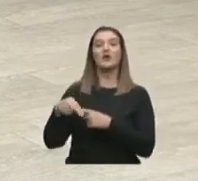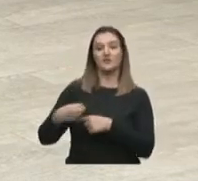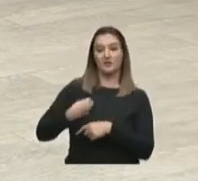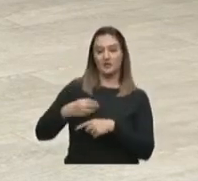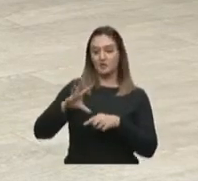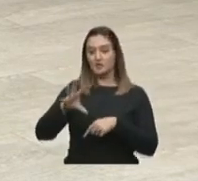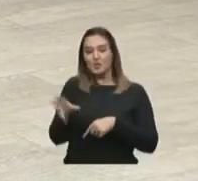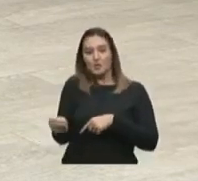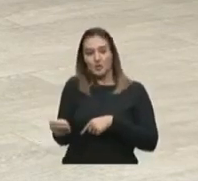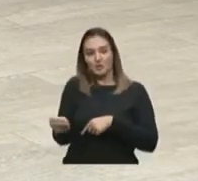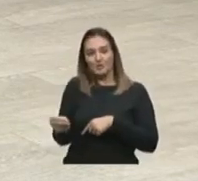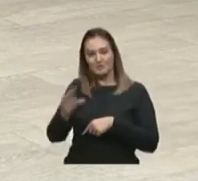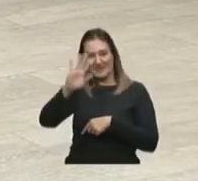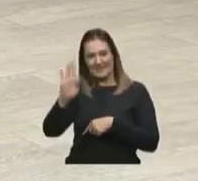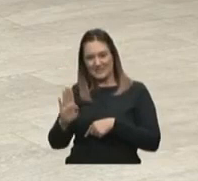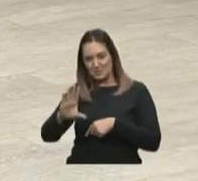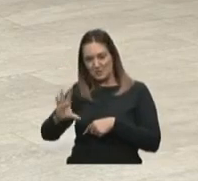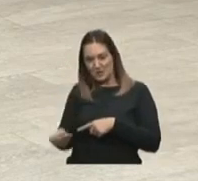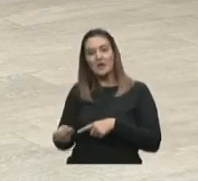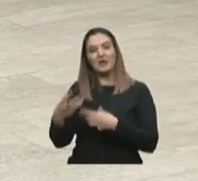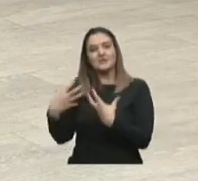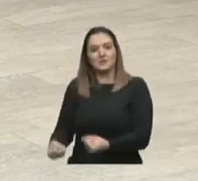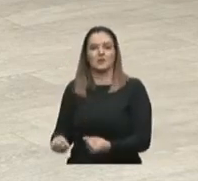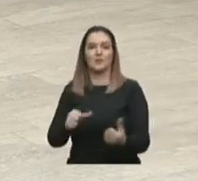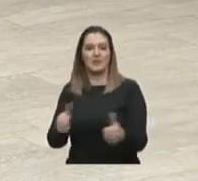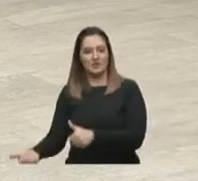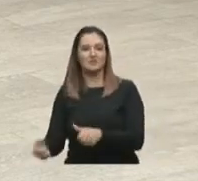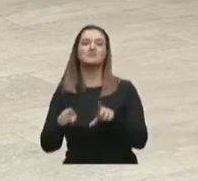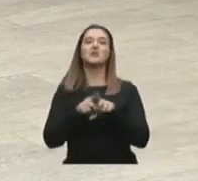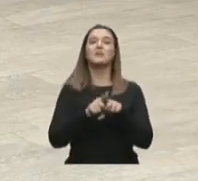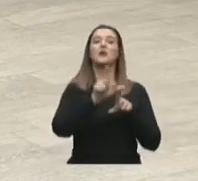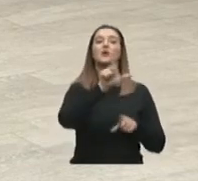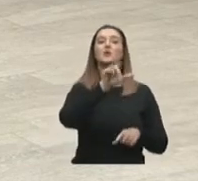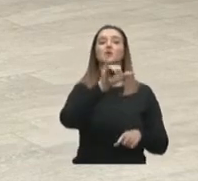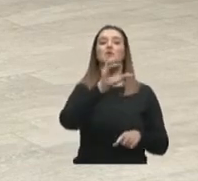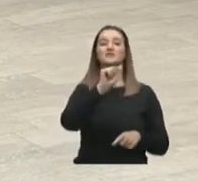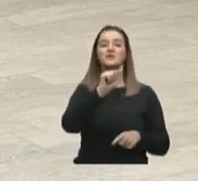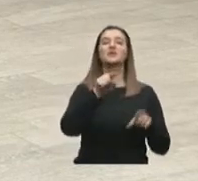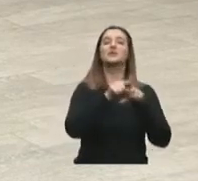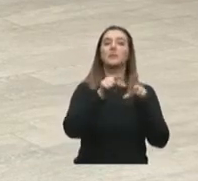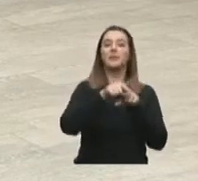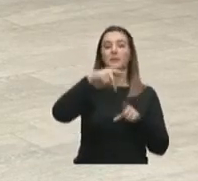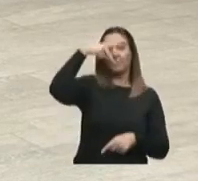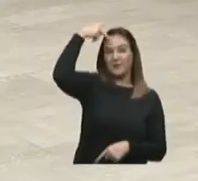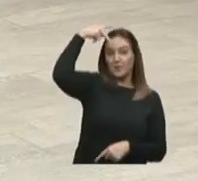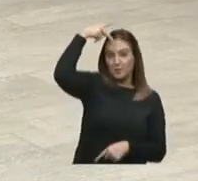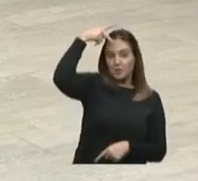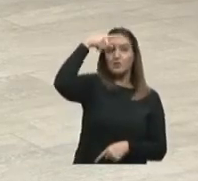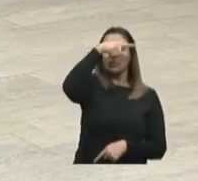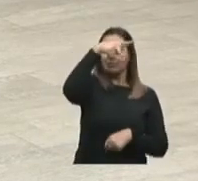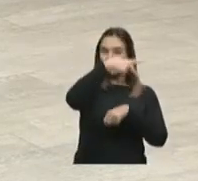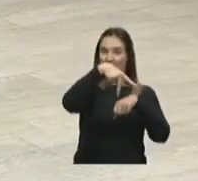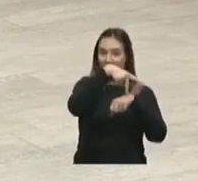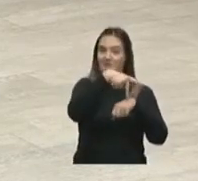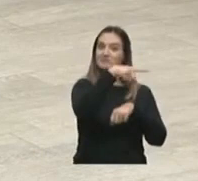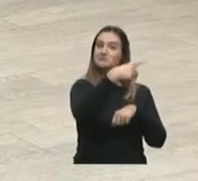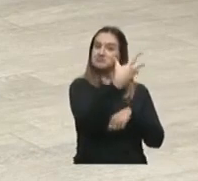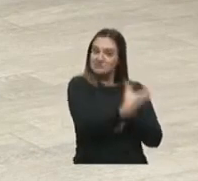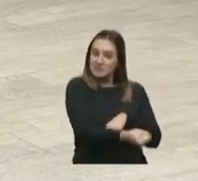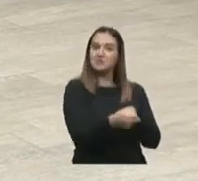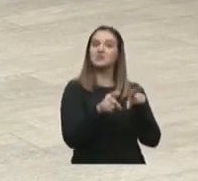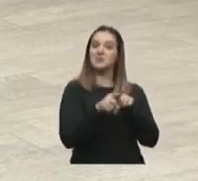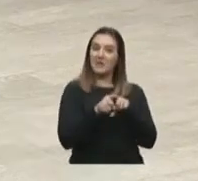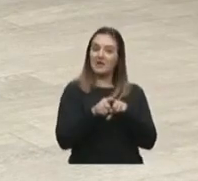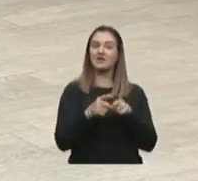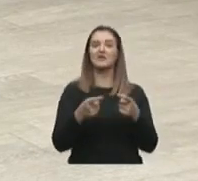ele tomou a decisão pelo batismo. Também a Lúcia Infantes, que é da União Peruana do Norte, que é do Peru. Para você que está no